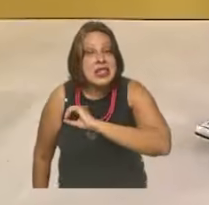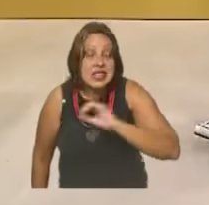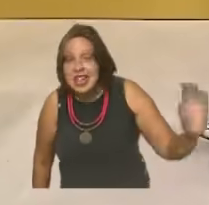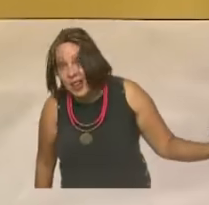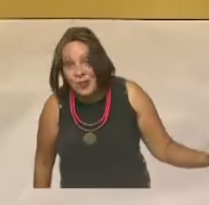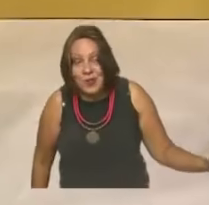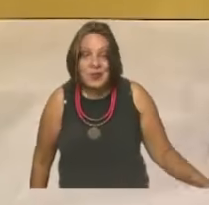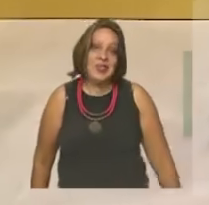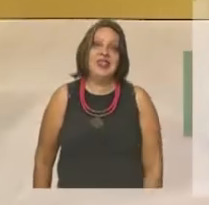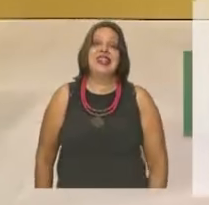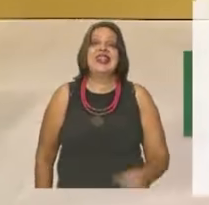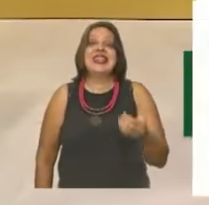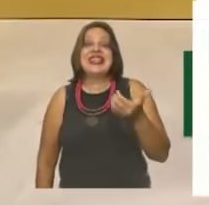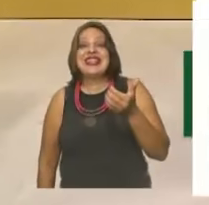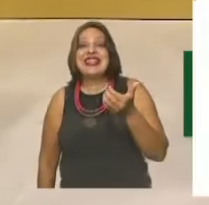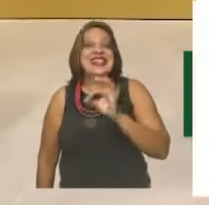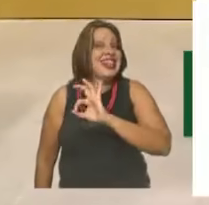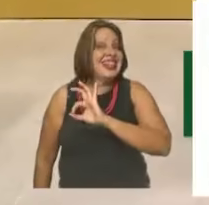Sensacional!